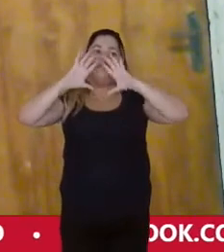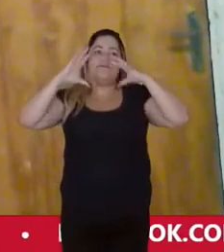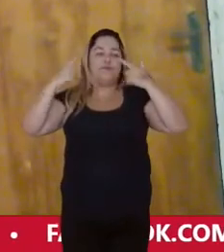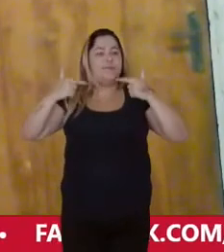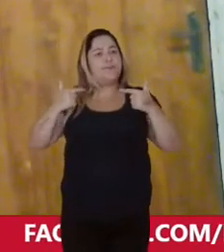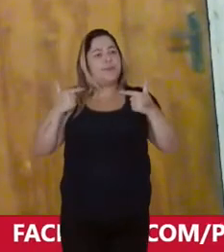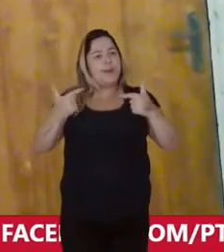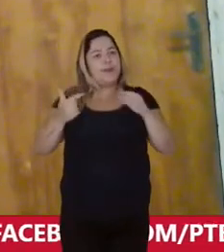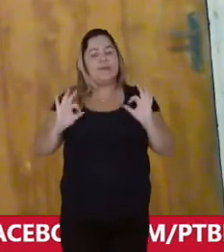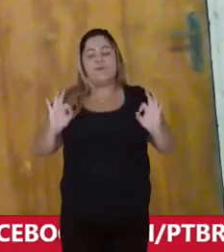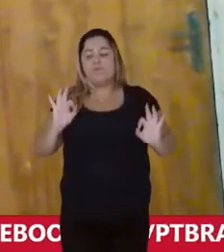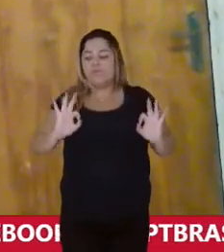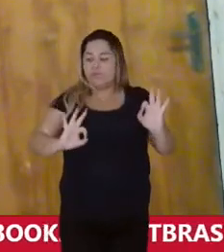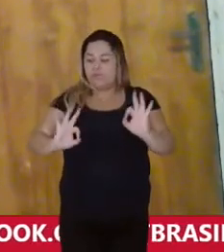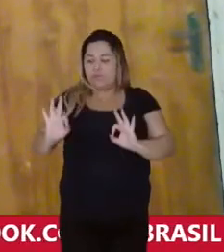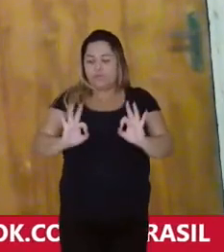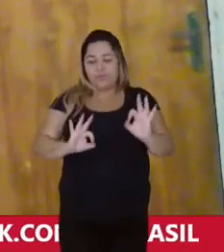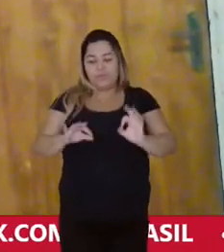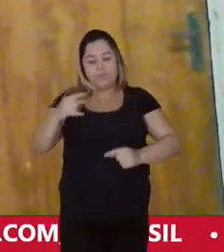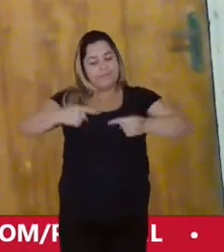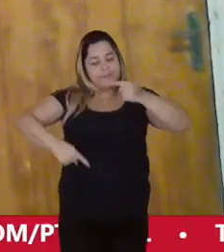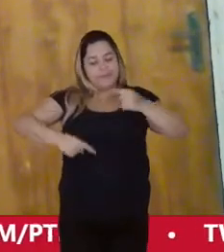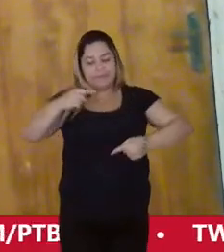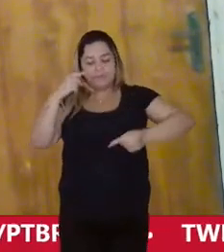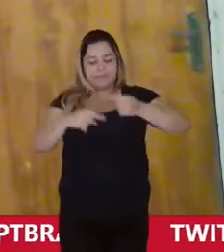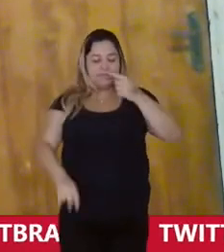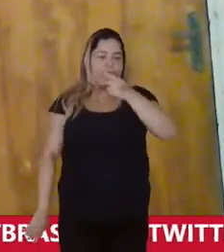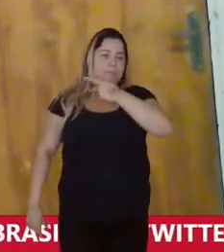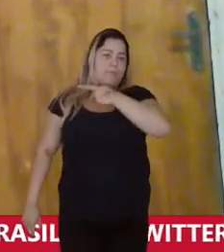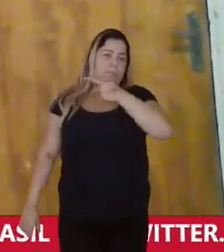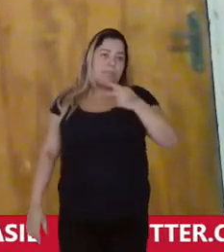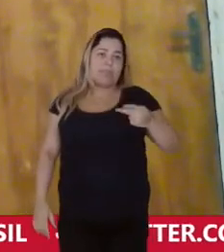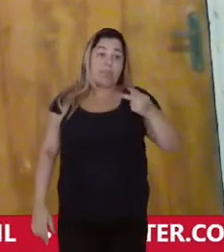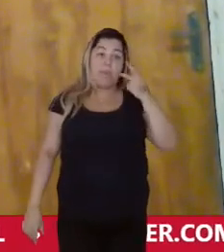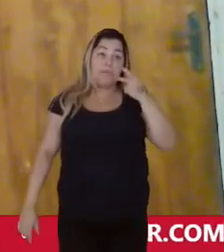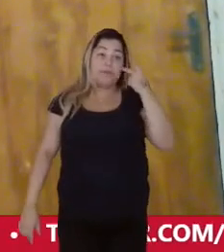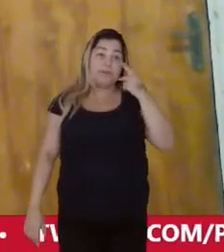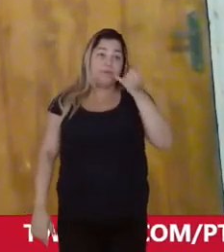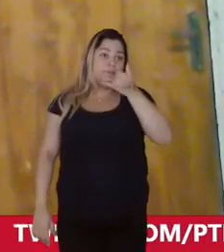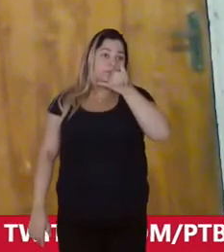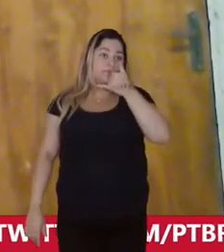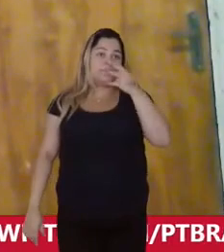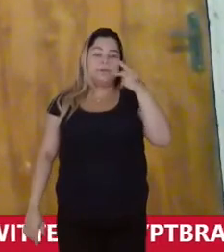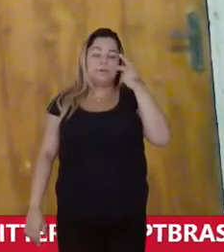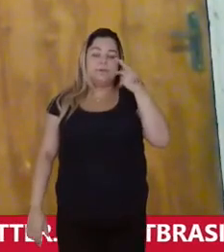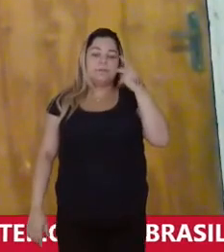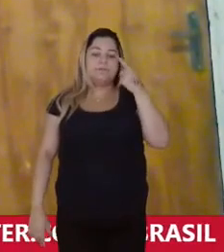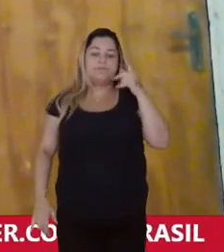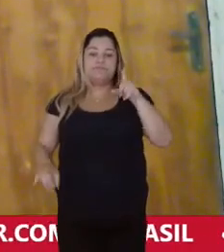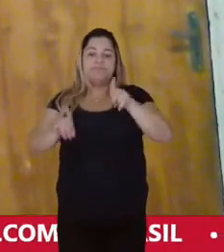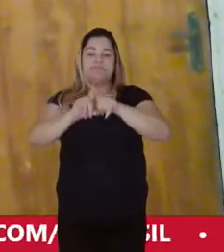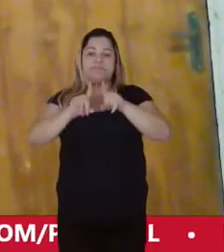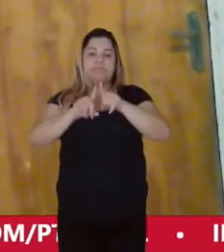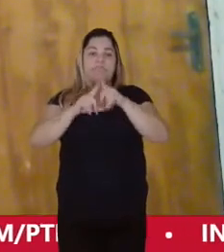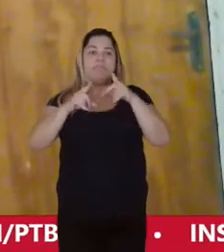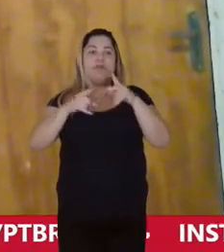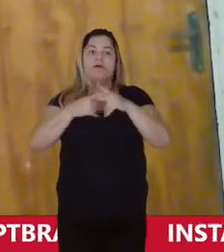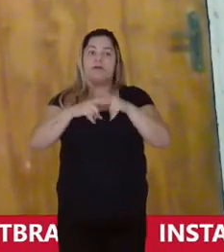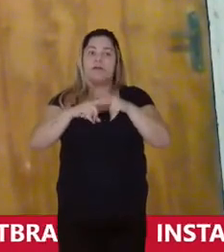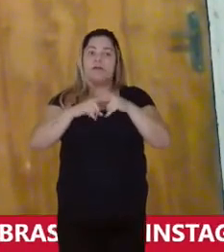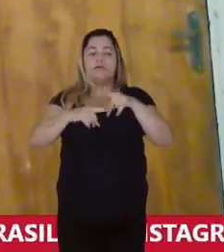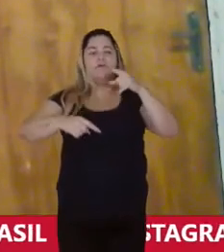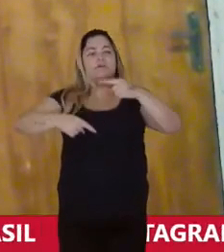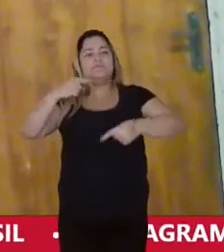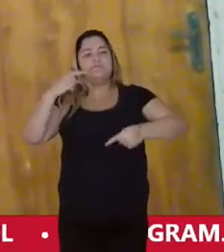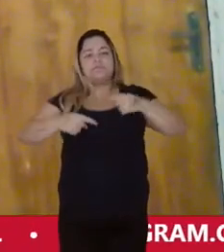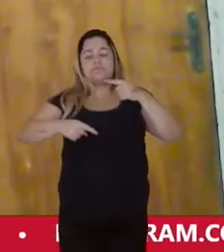muita organização, muito debate político, né? E o PT sempre foi esse instrumento de possibilitar essa luta, esse